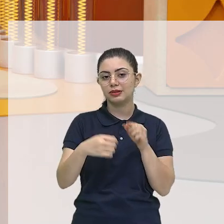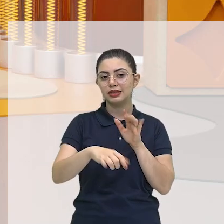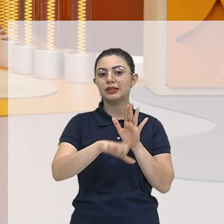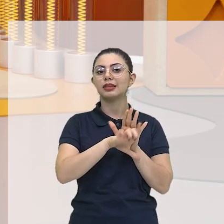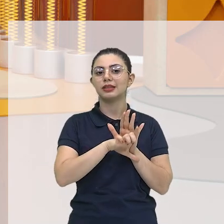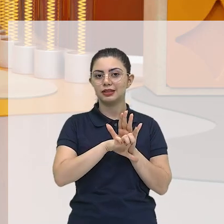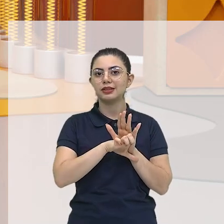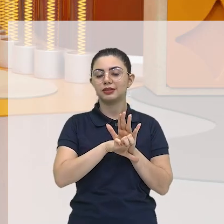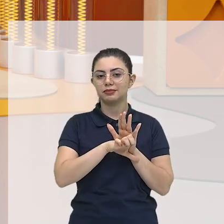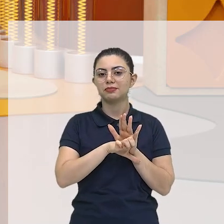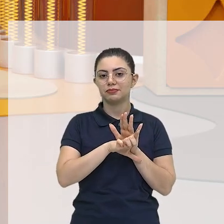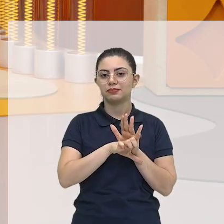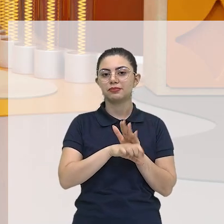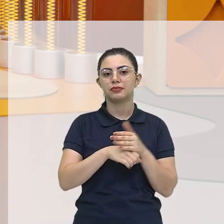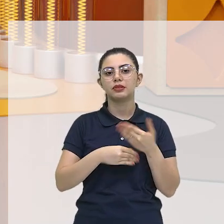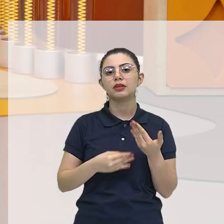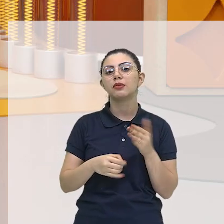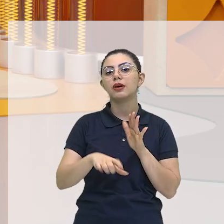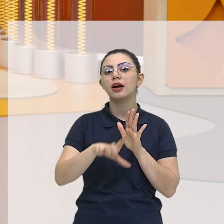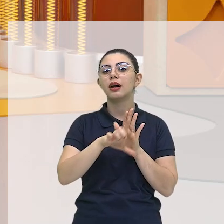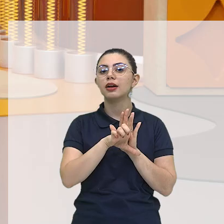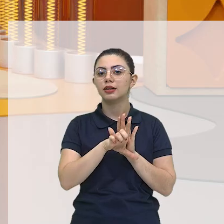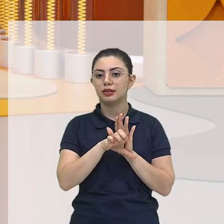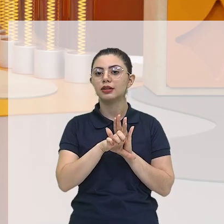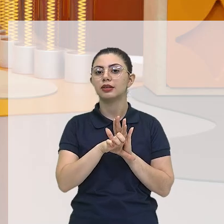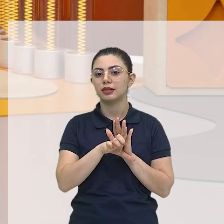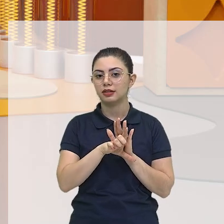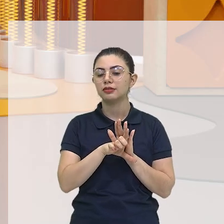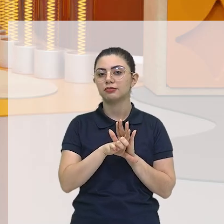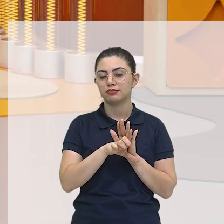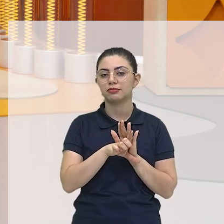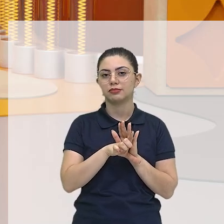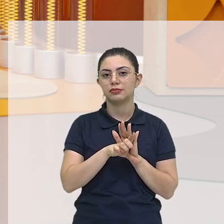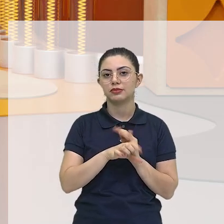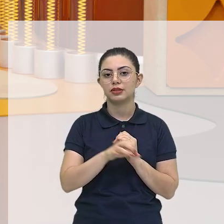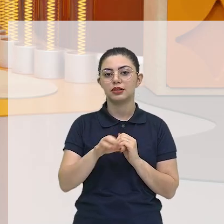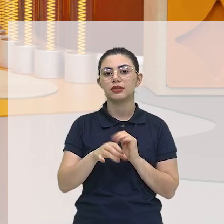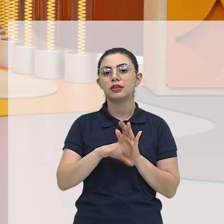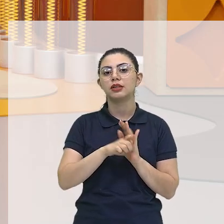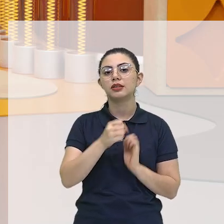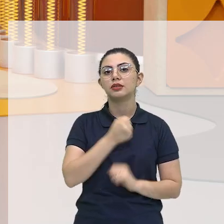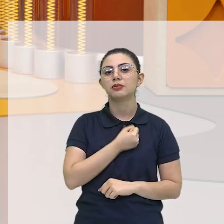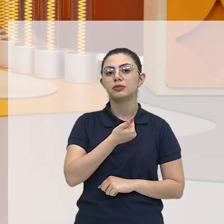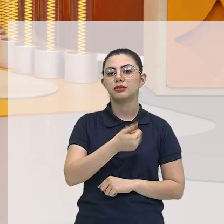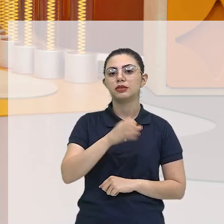Essa legislação, gente, ela é garantida ali pela lei, né, a Lei 10.000